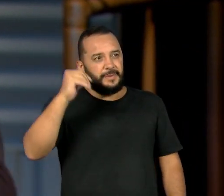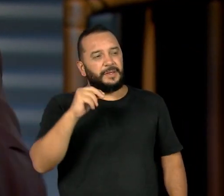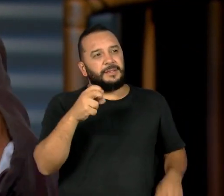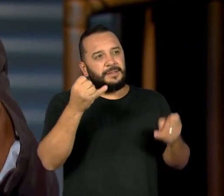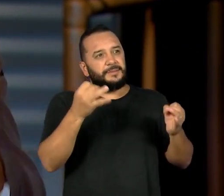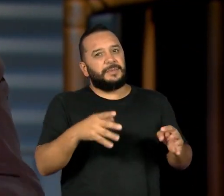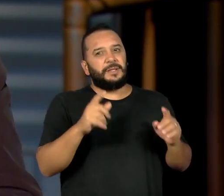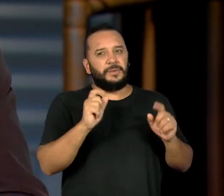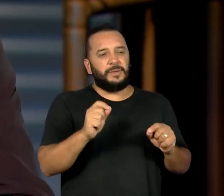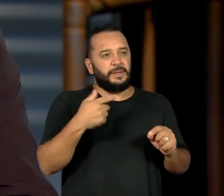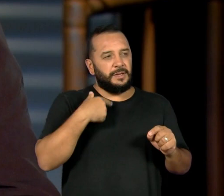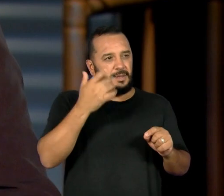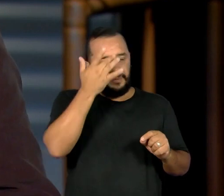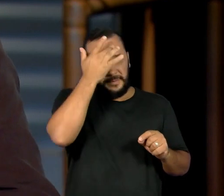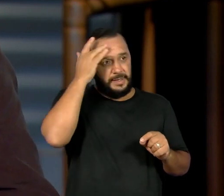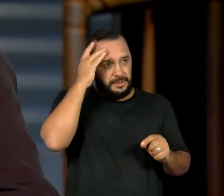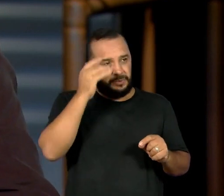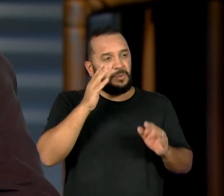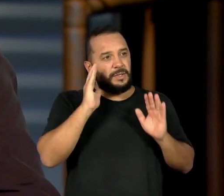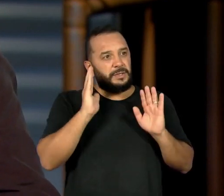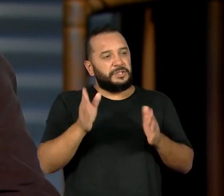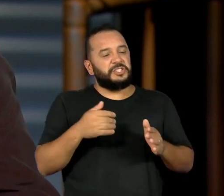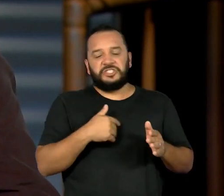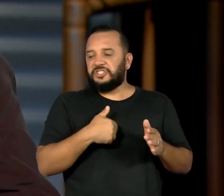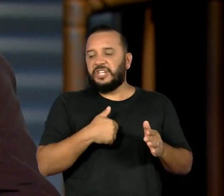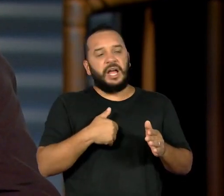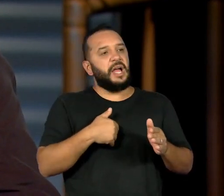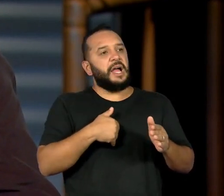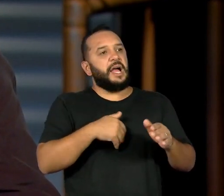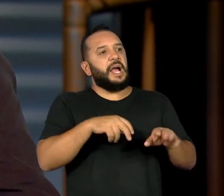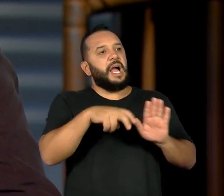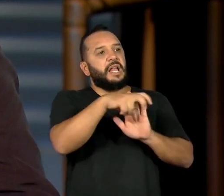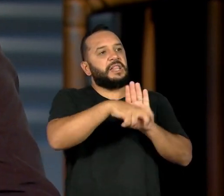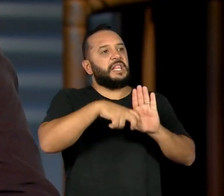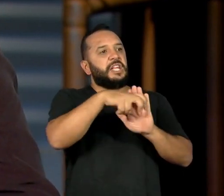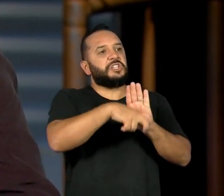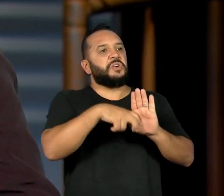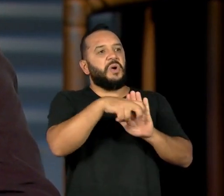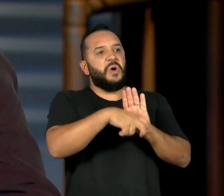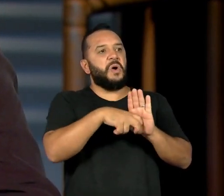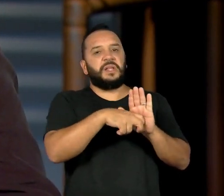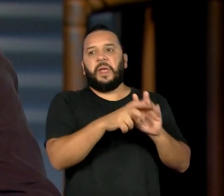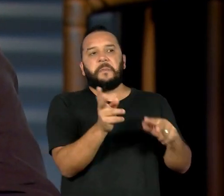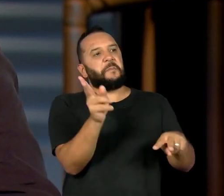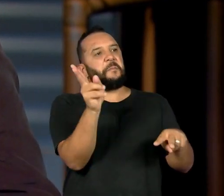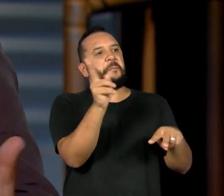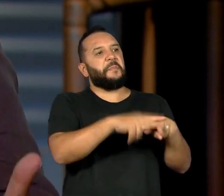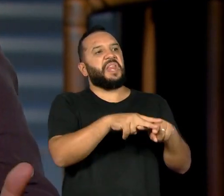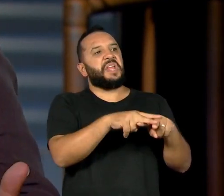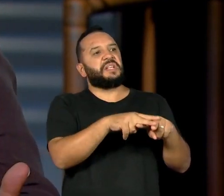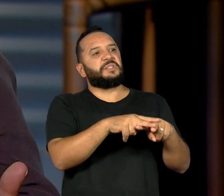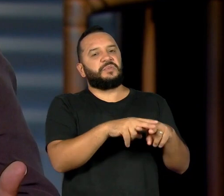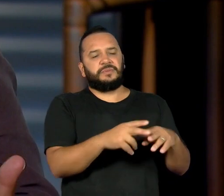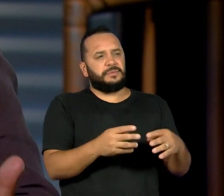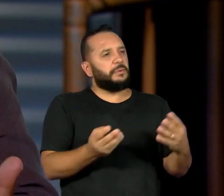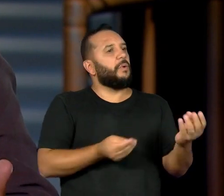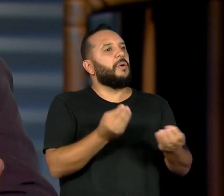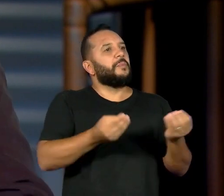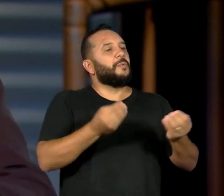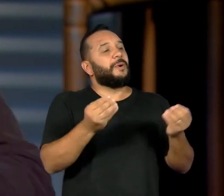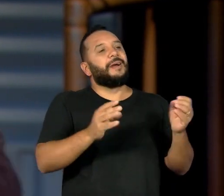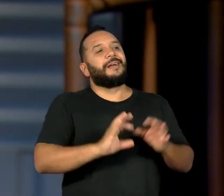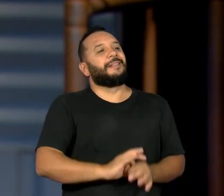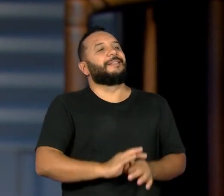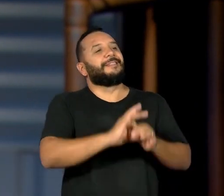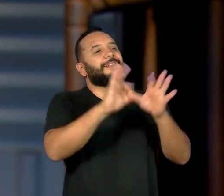é assim: a pessoa ficou preso a uma cadeira de rodas. Eu queria saber de você como é ser livre numa